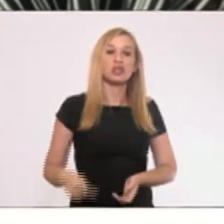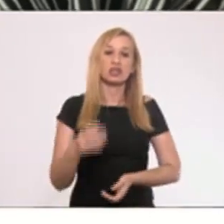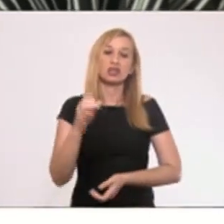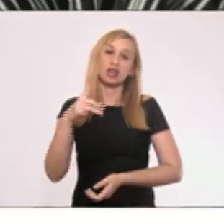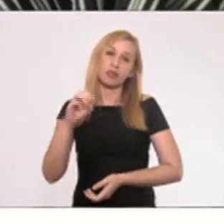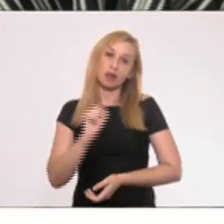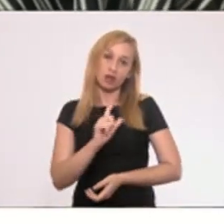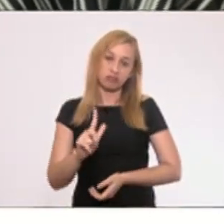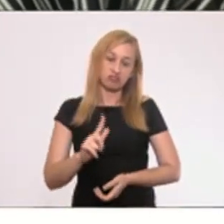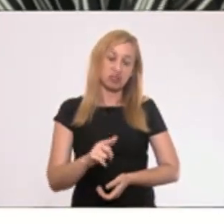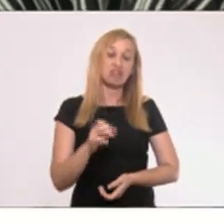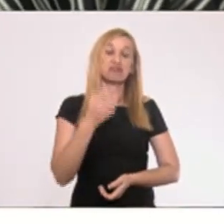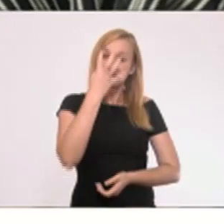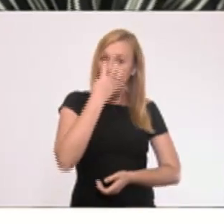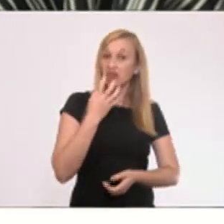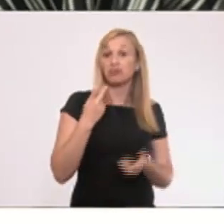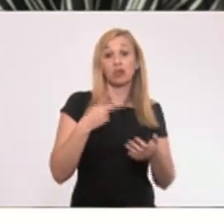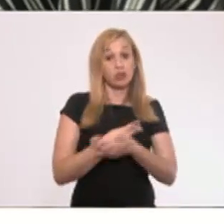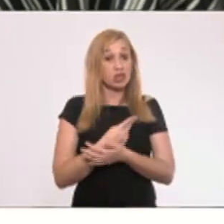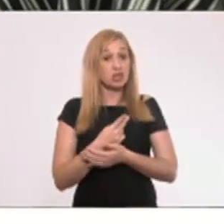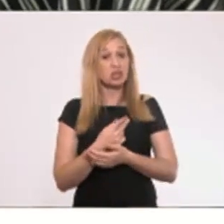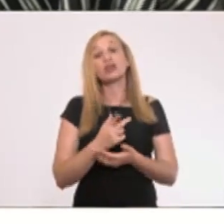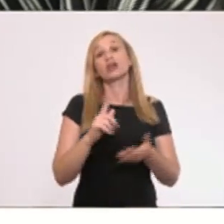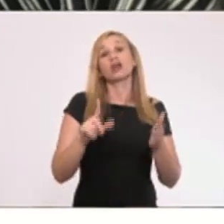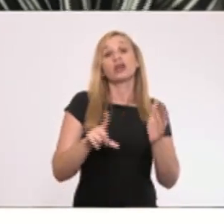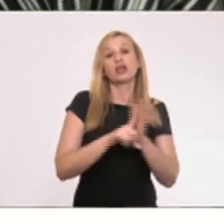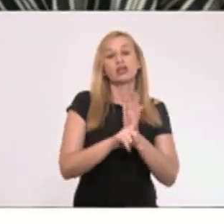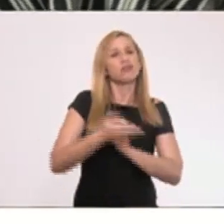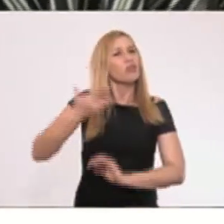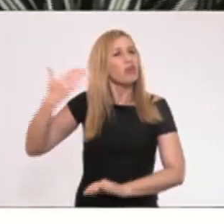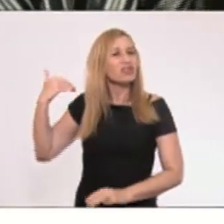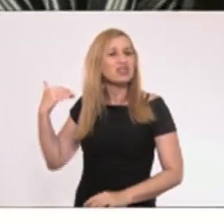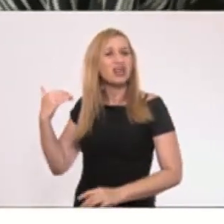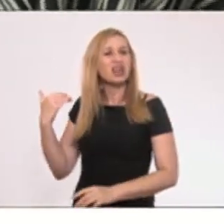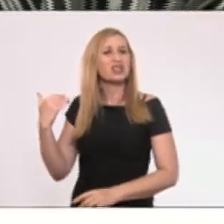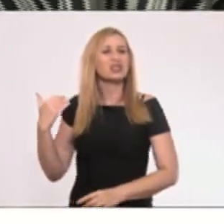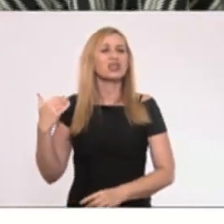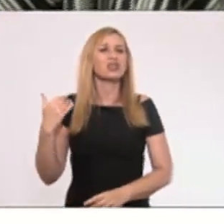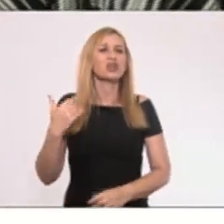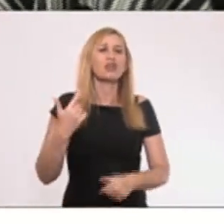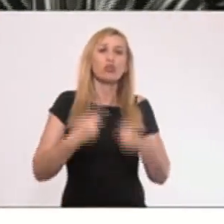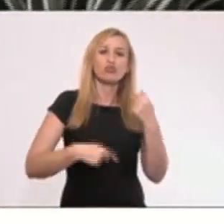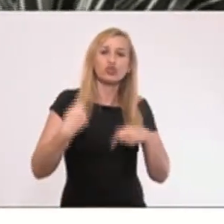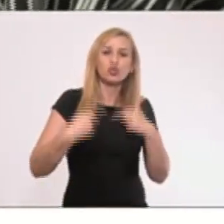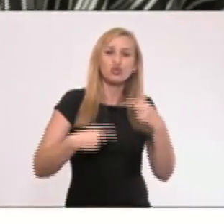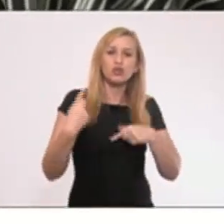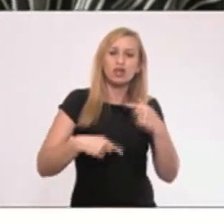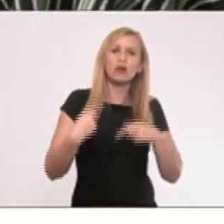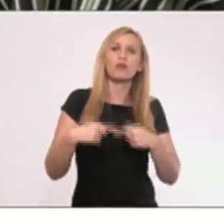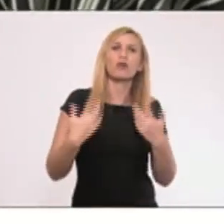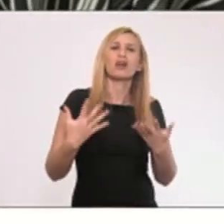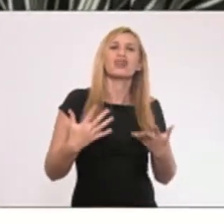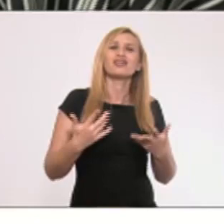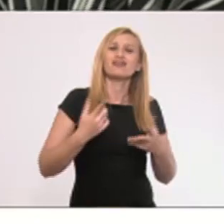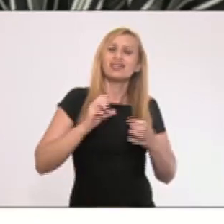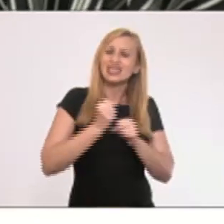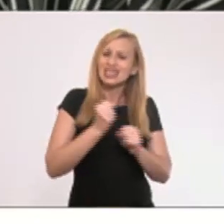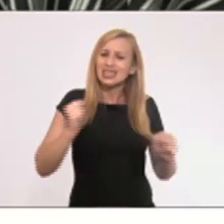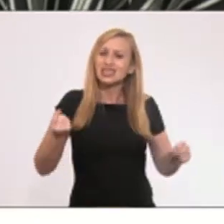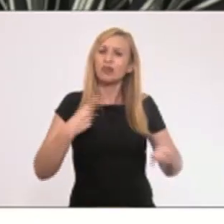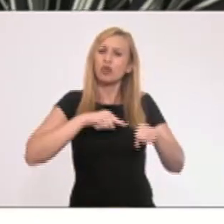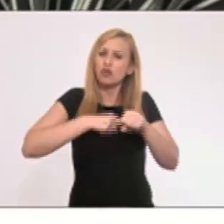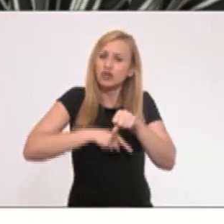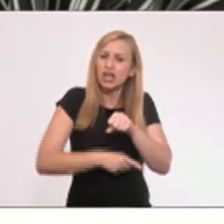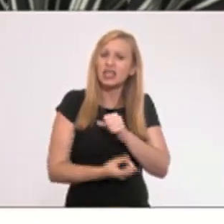É muito grave o que está acontecendo. Na legislatura passada, esse foi, deputado Carlos Mink, um debate muito intenso e aprofundado